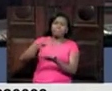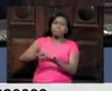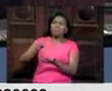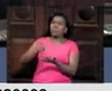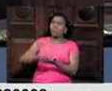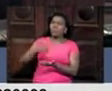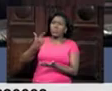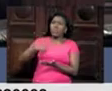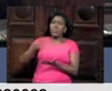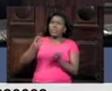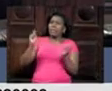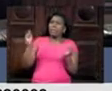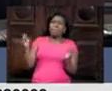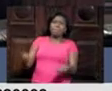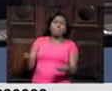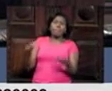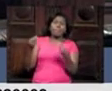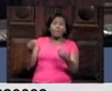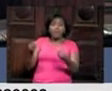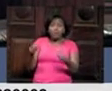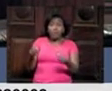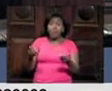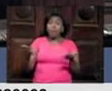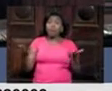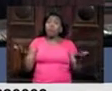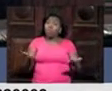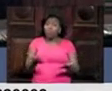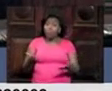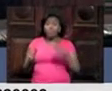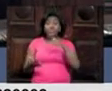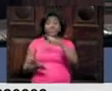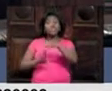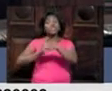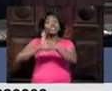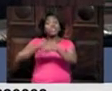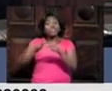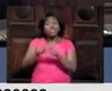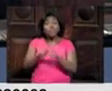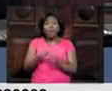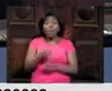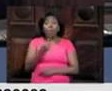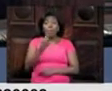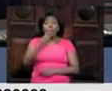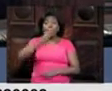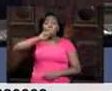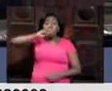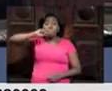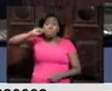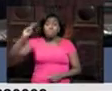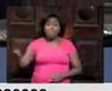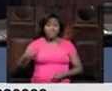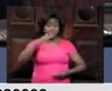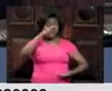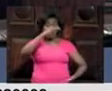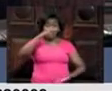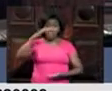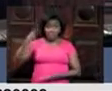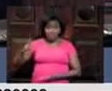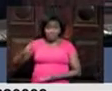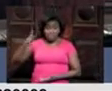reservas de riqueza. Pois hoje, ela já produz 1 milhão de barris por dia,